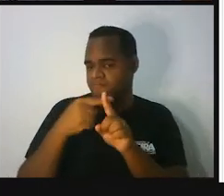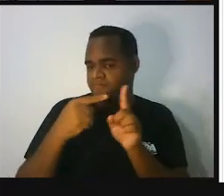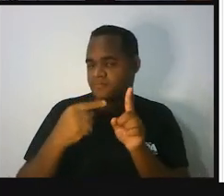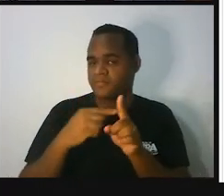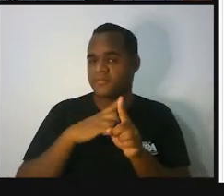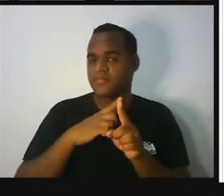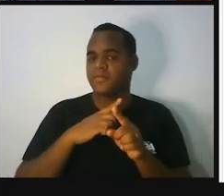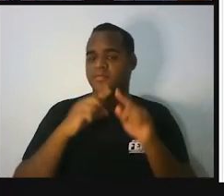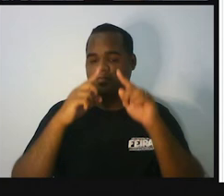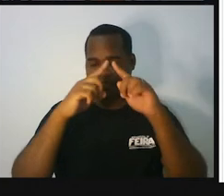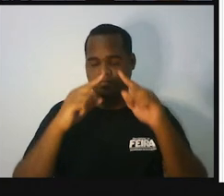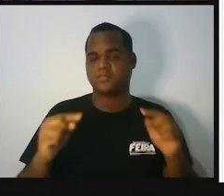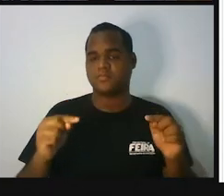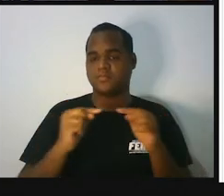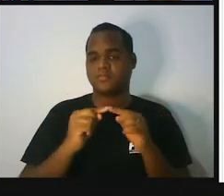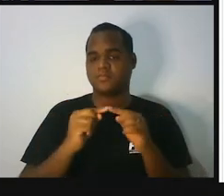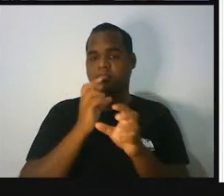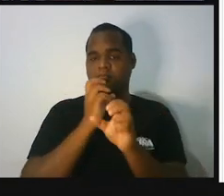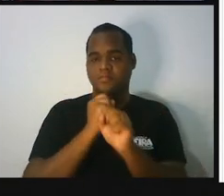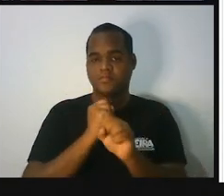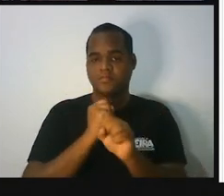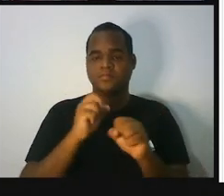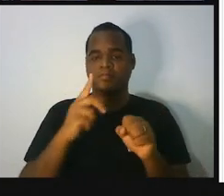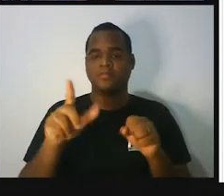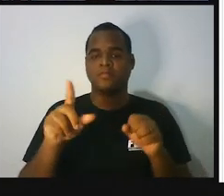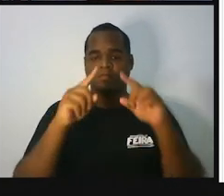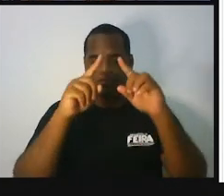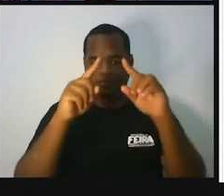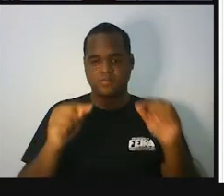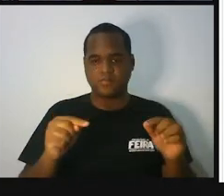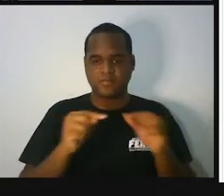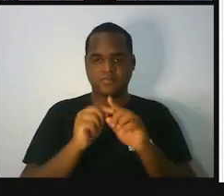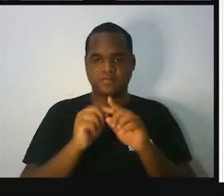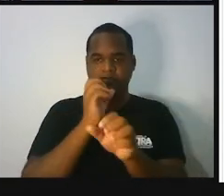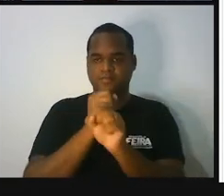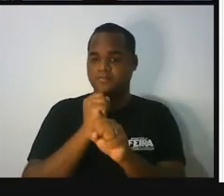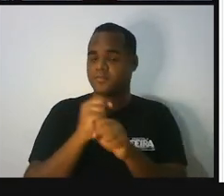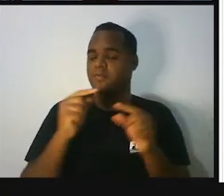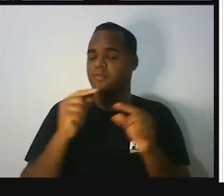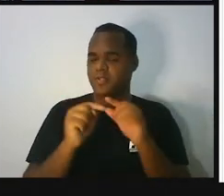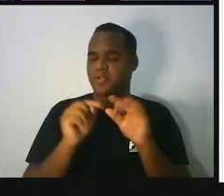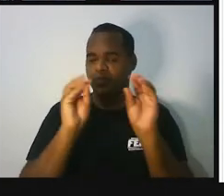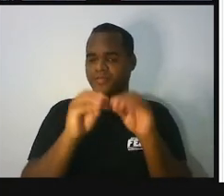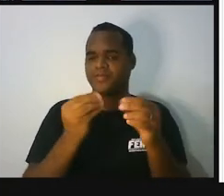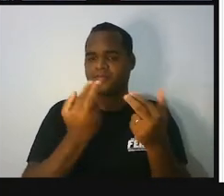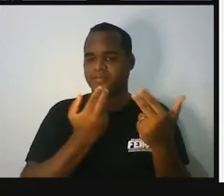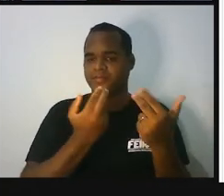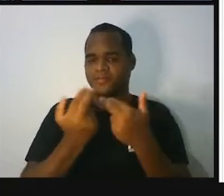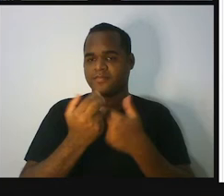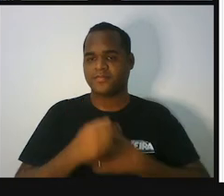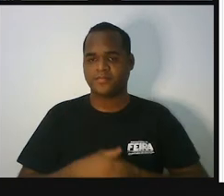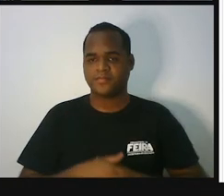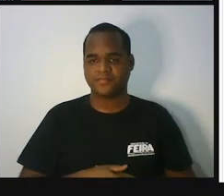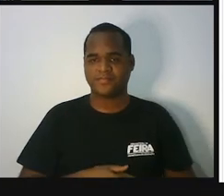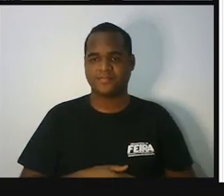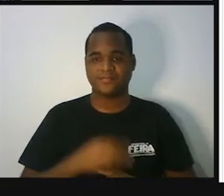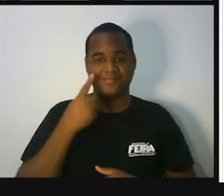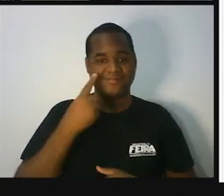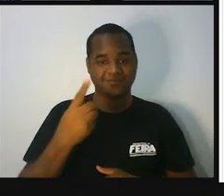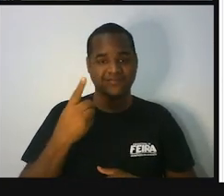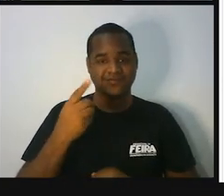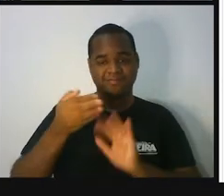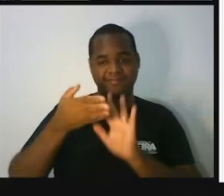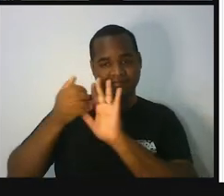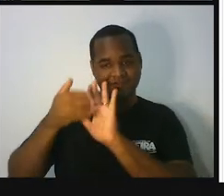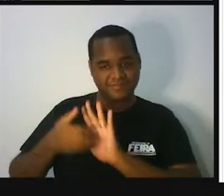Os triângulos ali, que se você pegar um e botar por cima do outro, é o mesmo triângulo. Bom, acompanhe comigo. Ó, eu vou